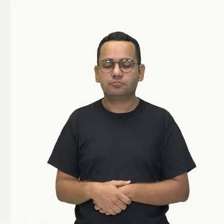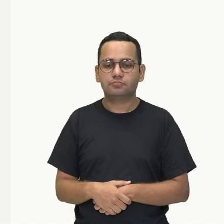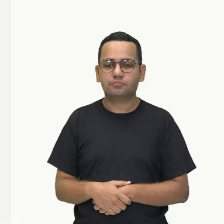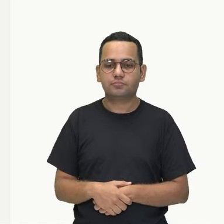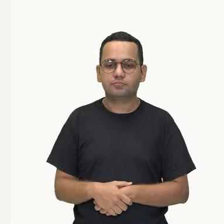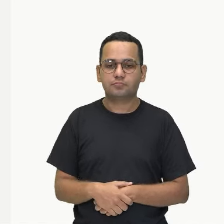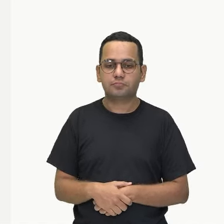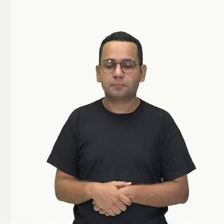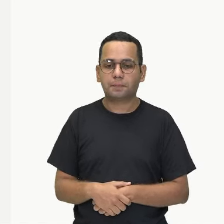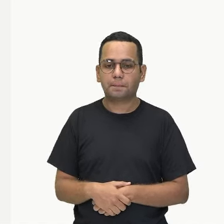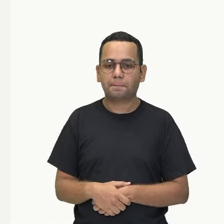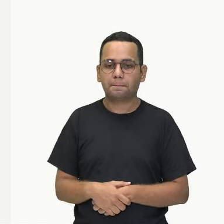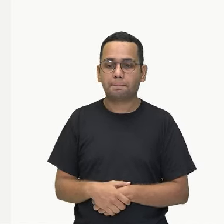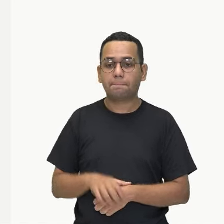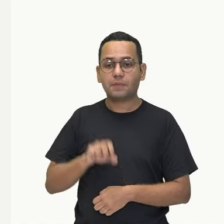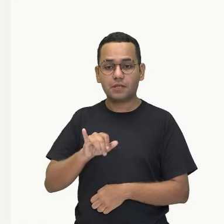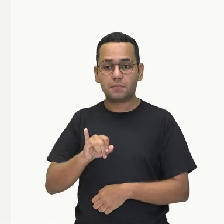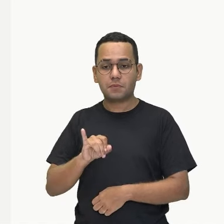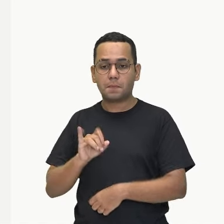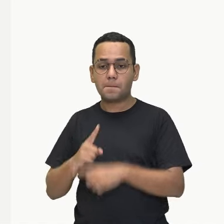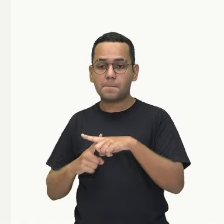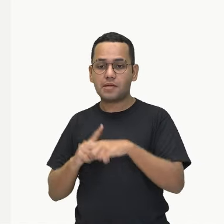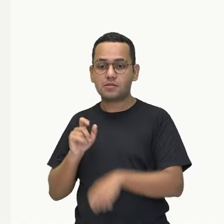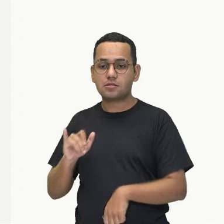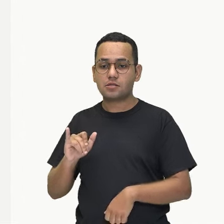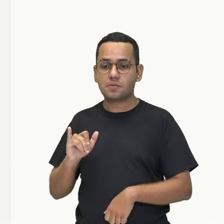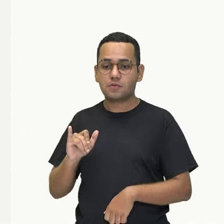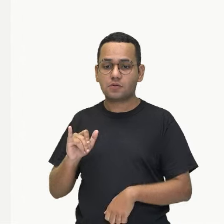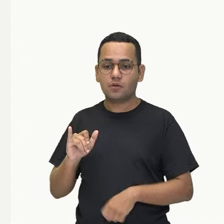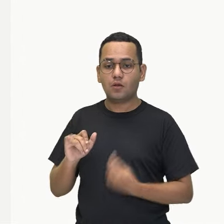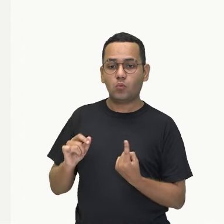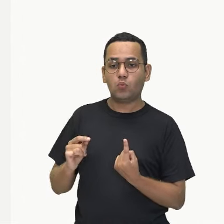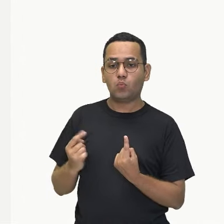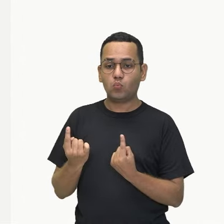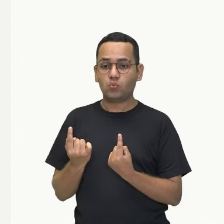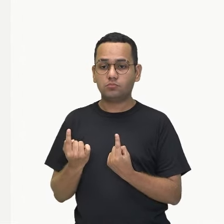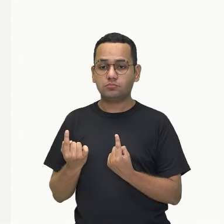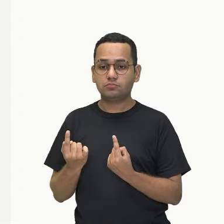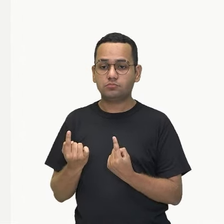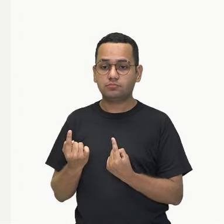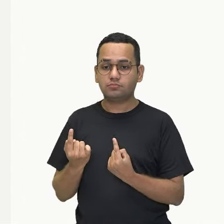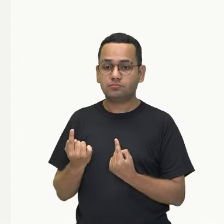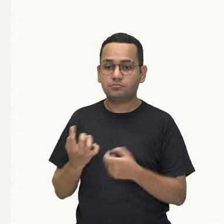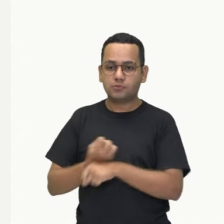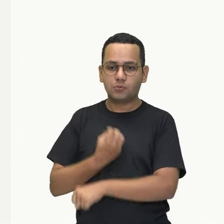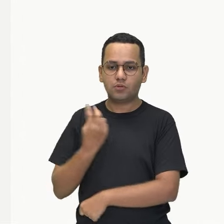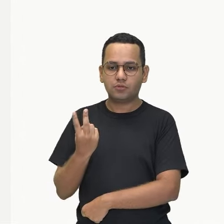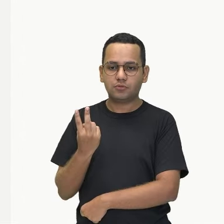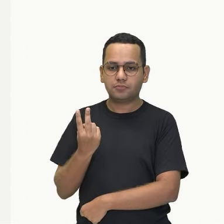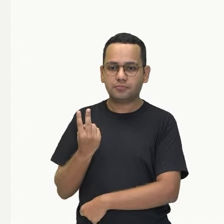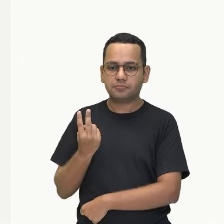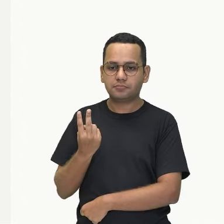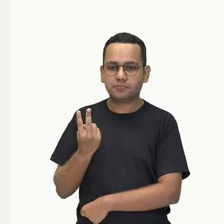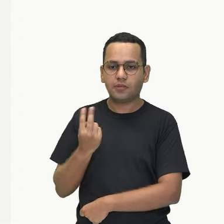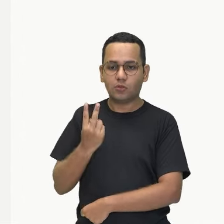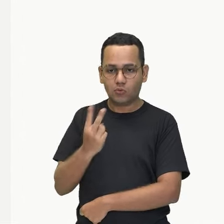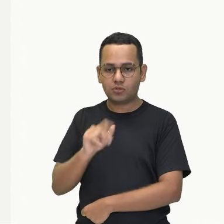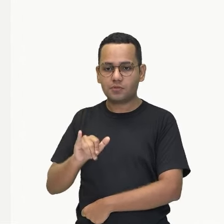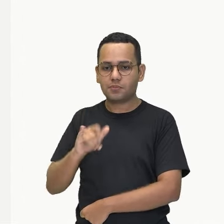E aqui, ó, y com y. Não aparece, eu sei que é 1. 1 mais 1